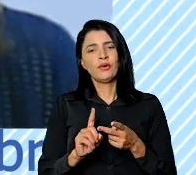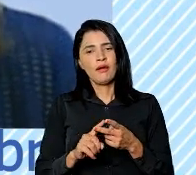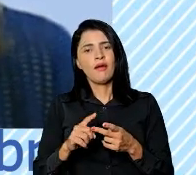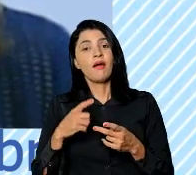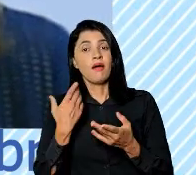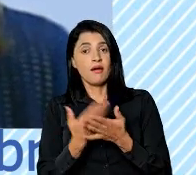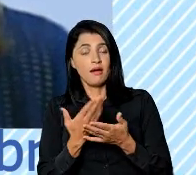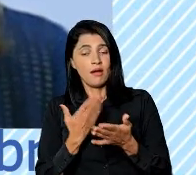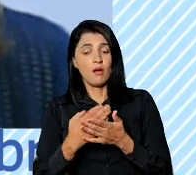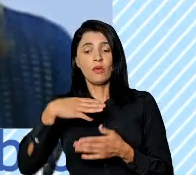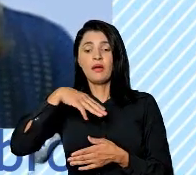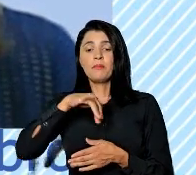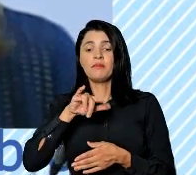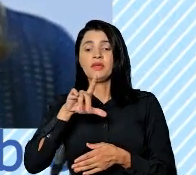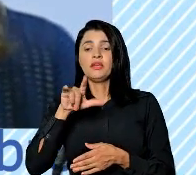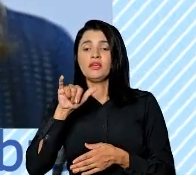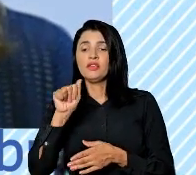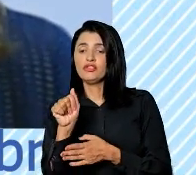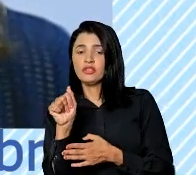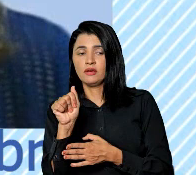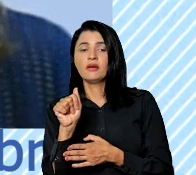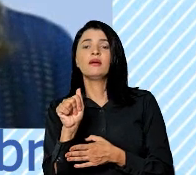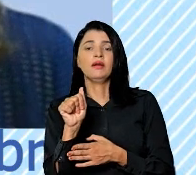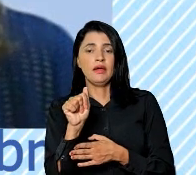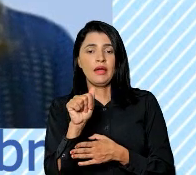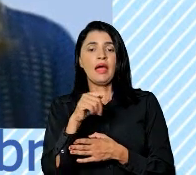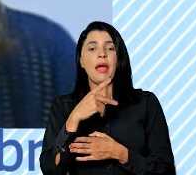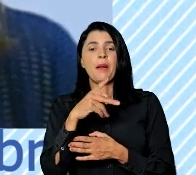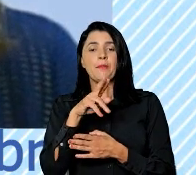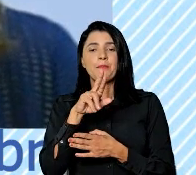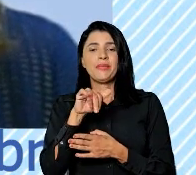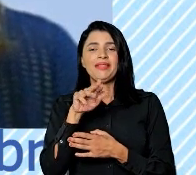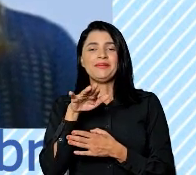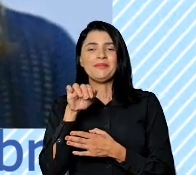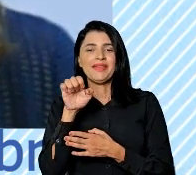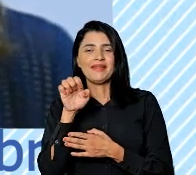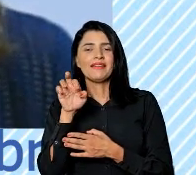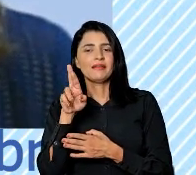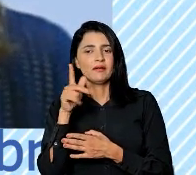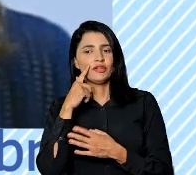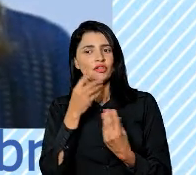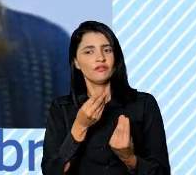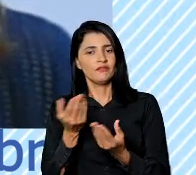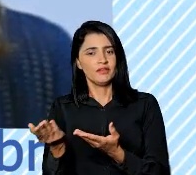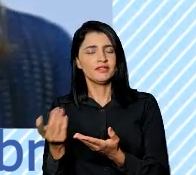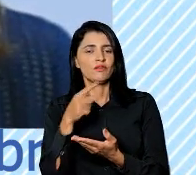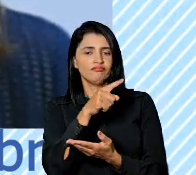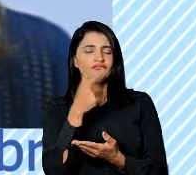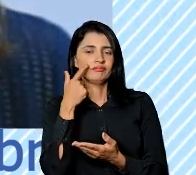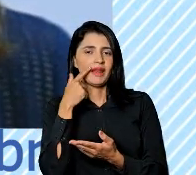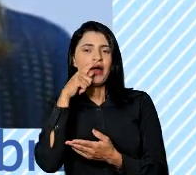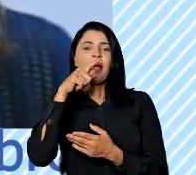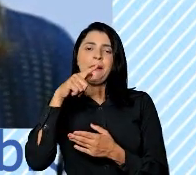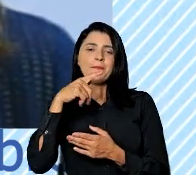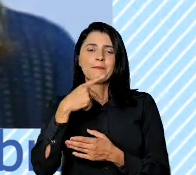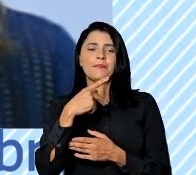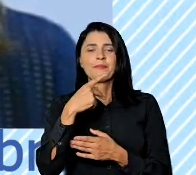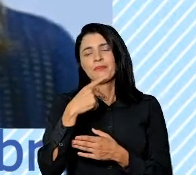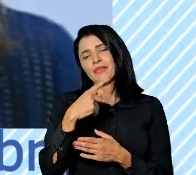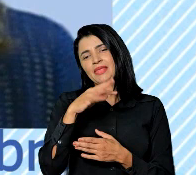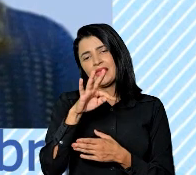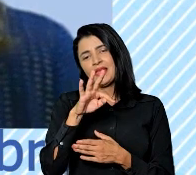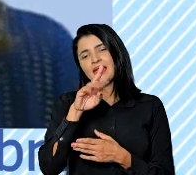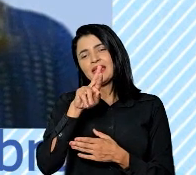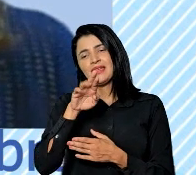nós oferecemos às nossas alunas. E ali foram plantadas sementes no TRE Paraná. Hoje a comissão continua viva